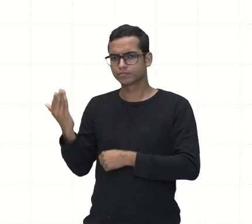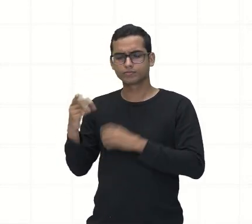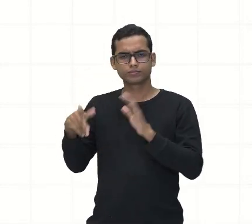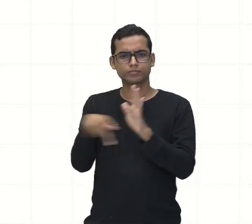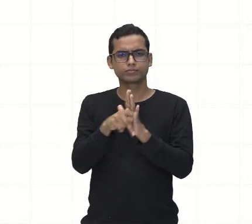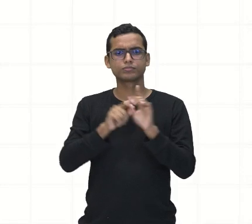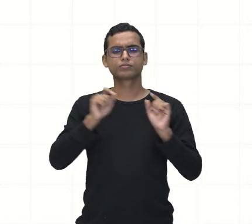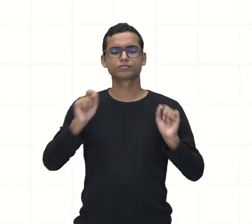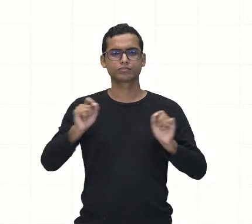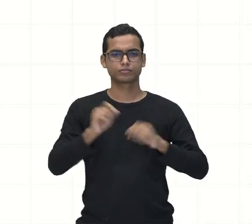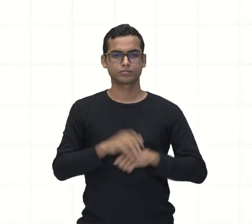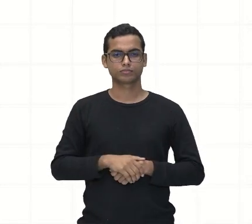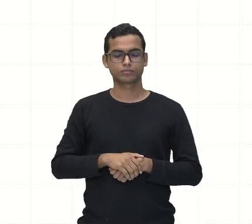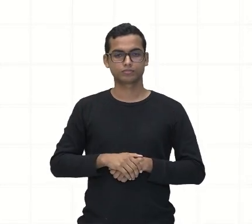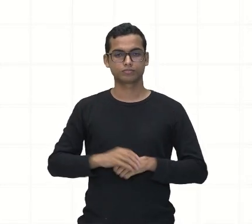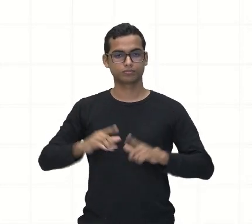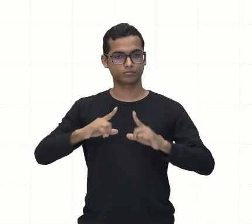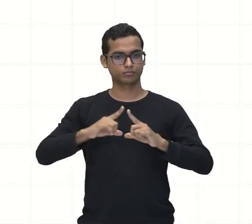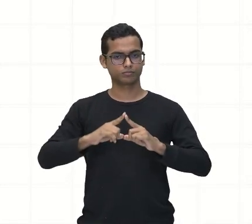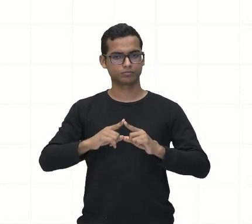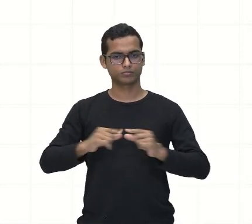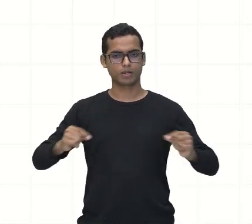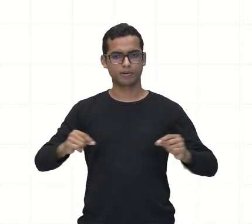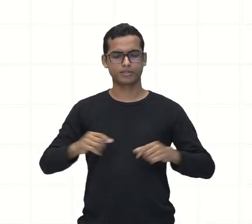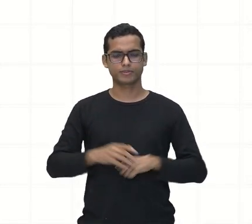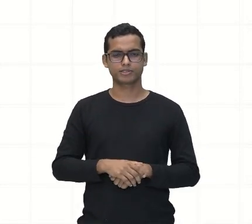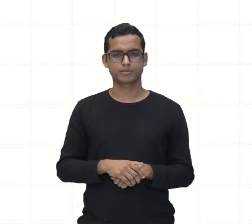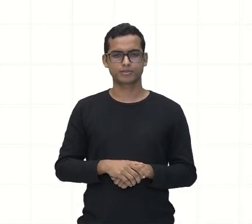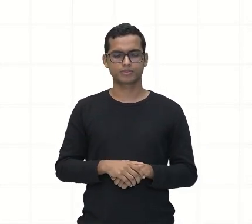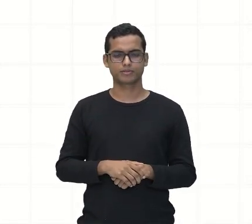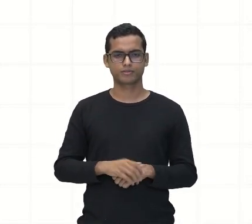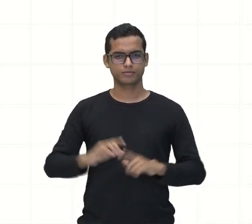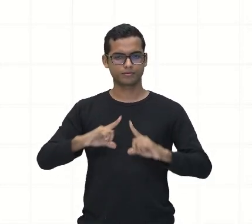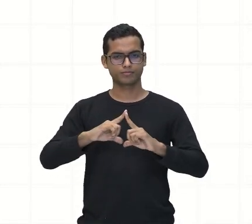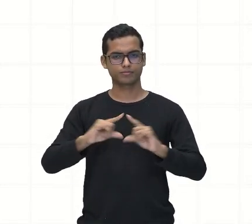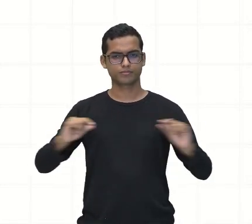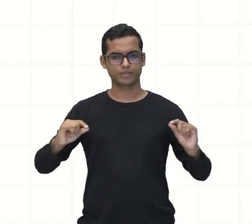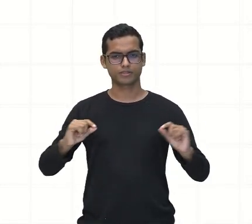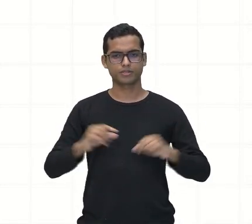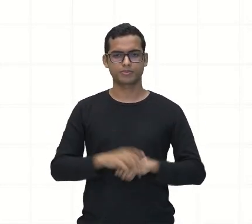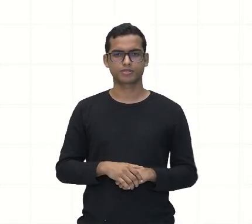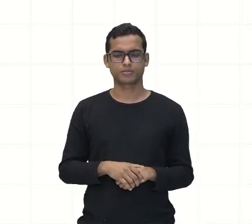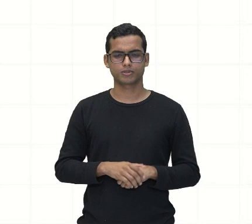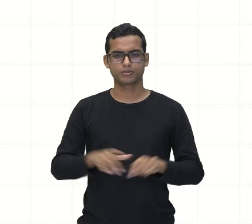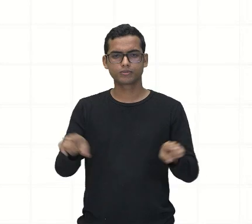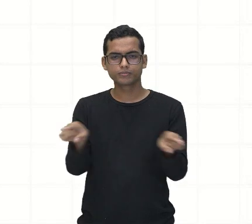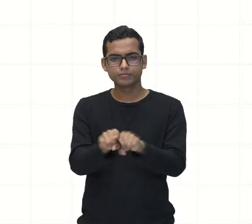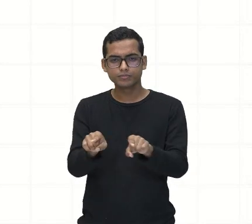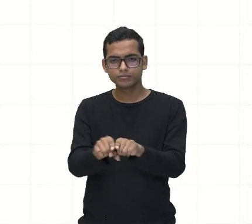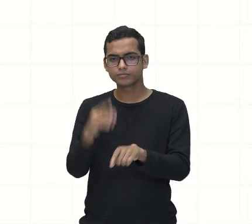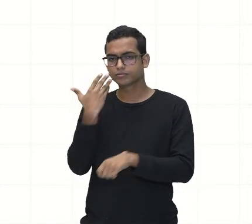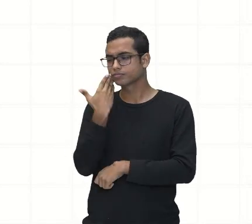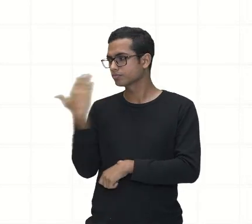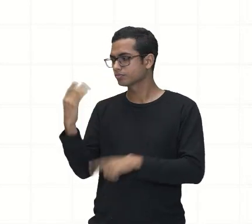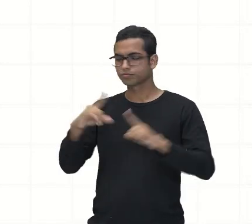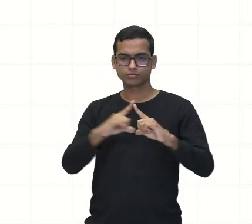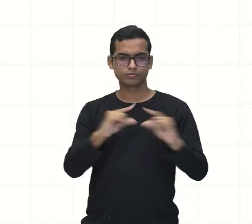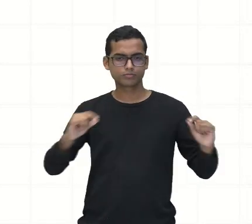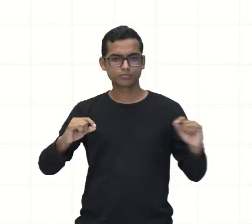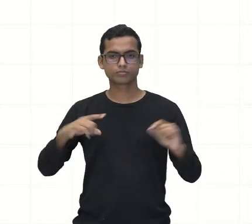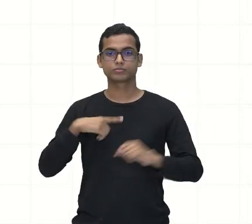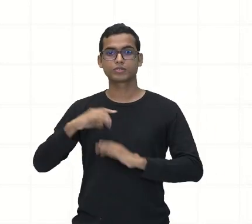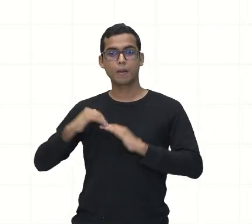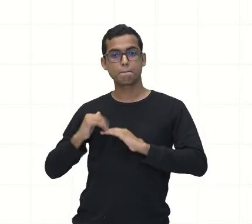Brasília, né? Então, por quê? O Distrito Federal, o número de advogados por 1.000 habitantes é maior